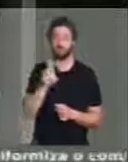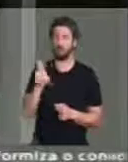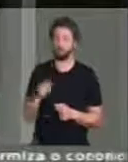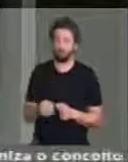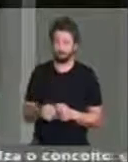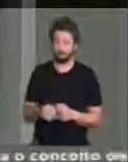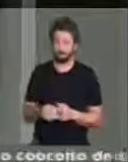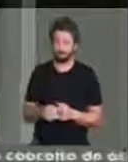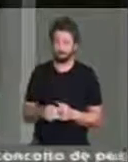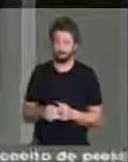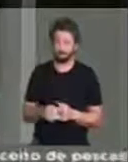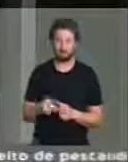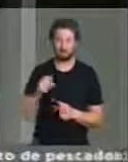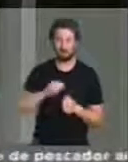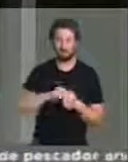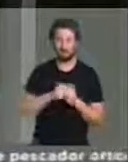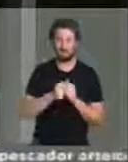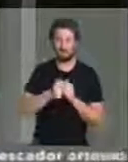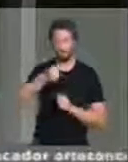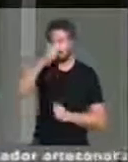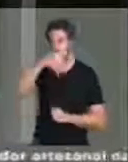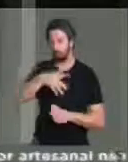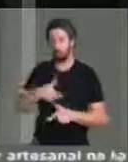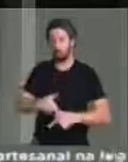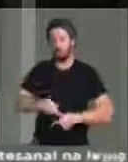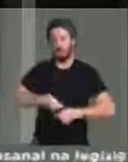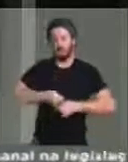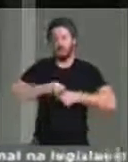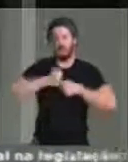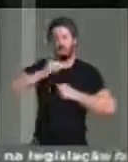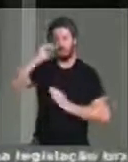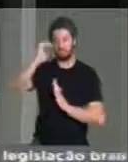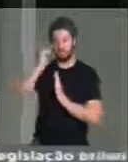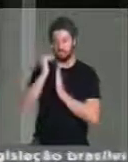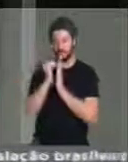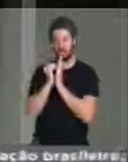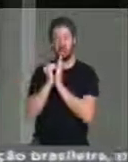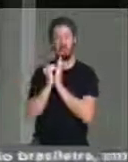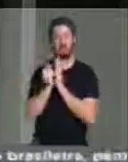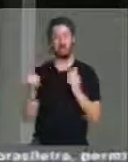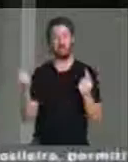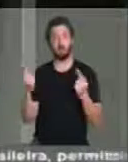nome. É um ajuste brutal, reducionista,